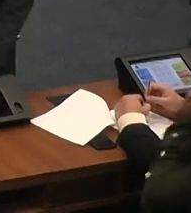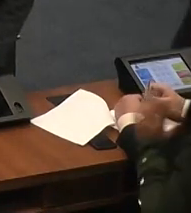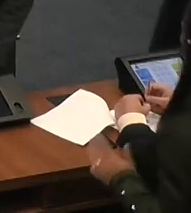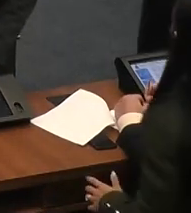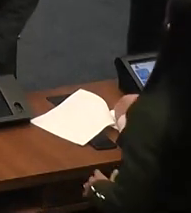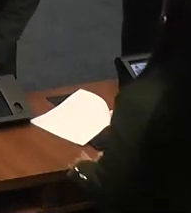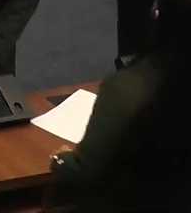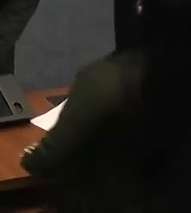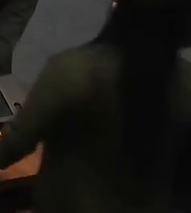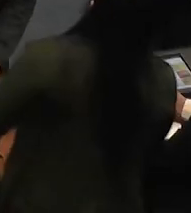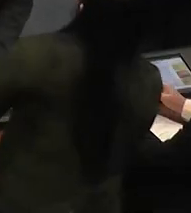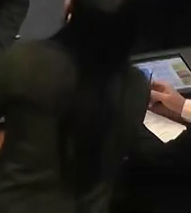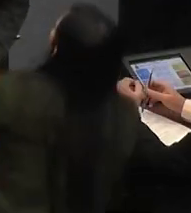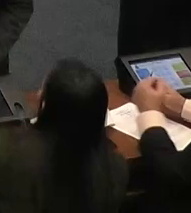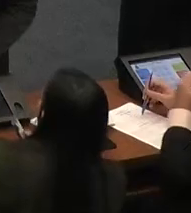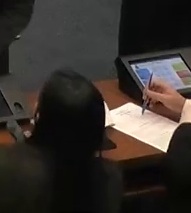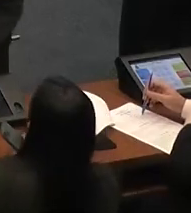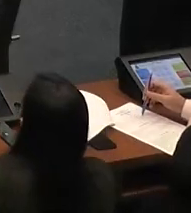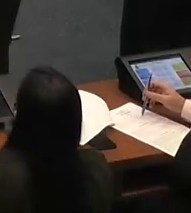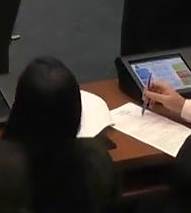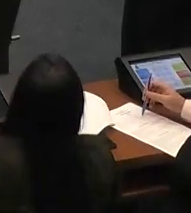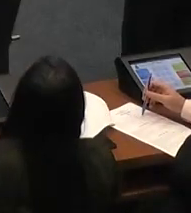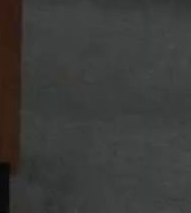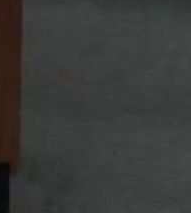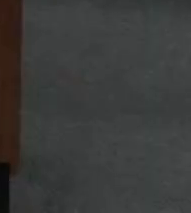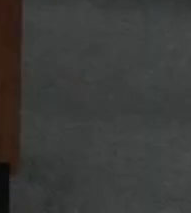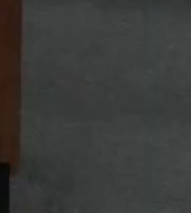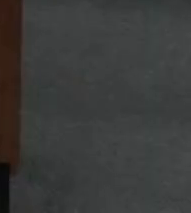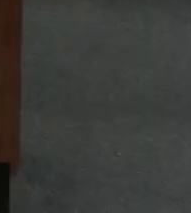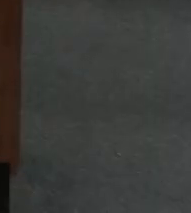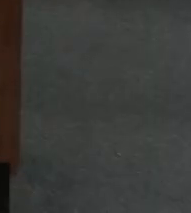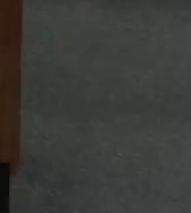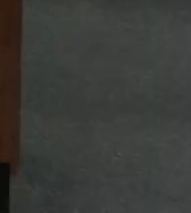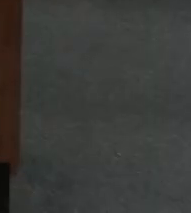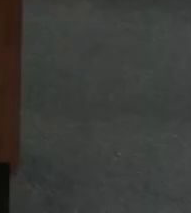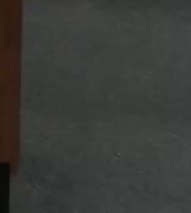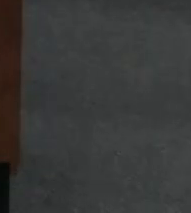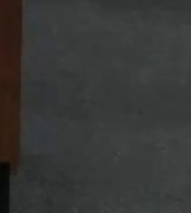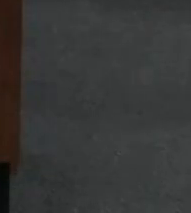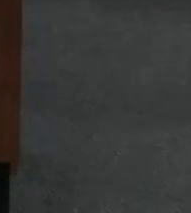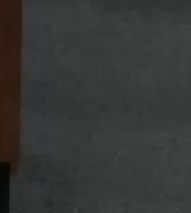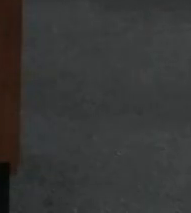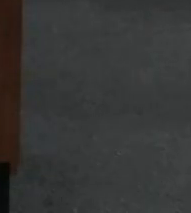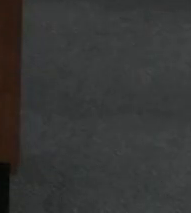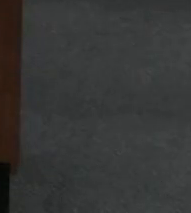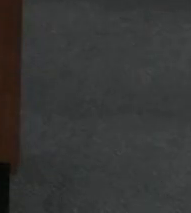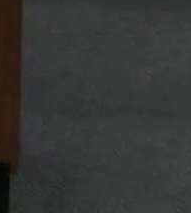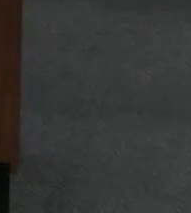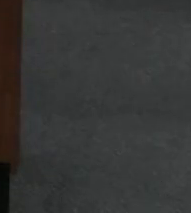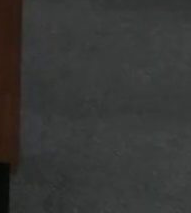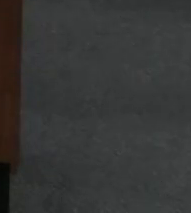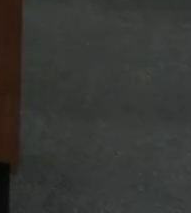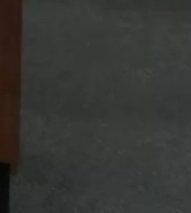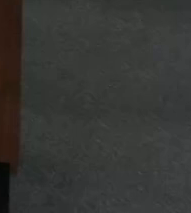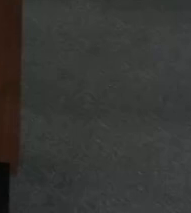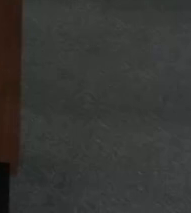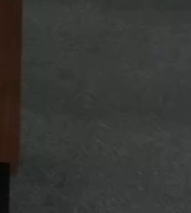Senhora presidente, tia Ju, nobres colegas, nós fizemos essa indicação